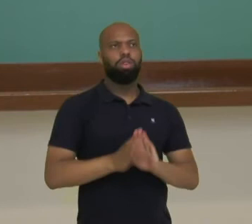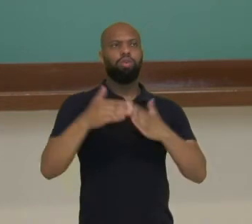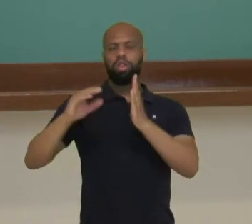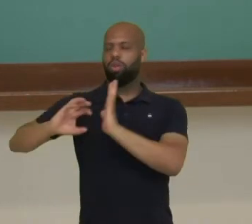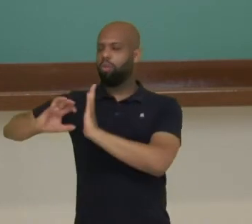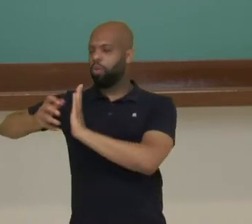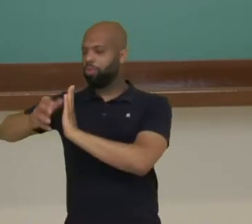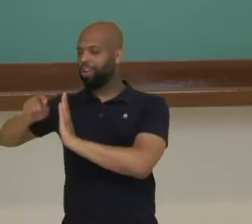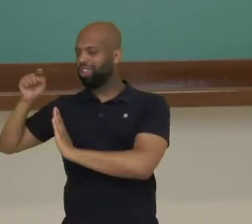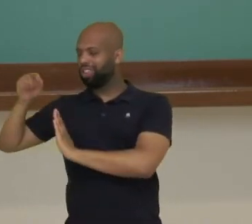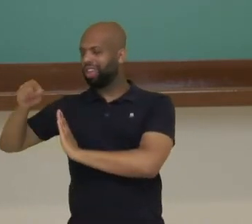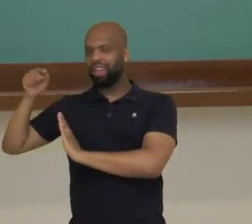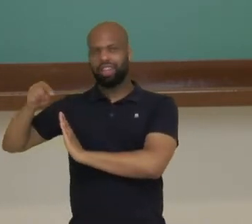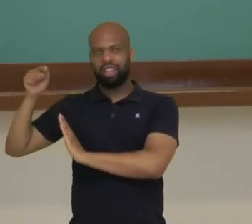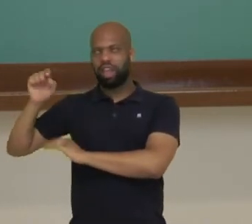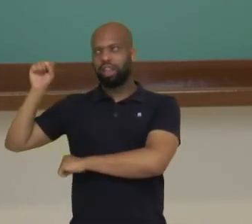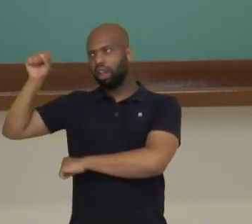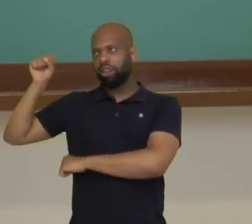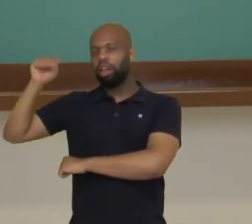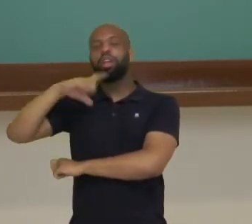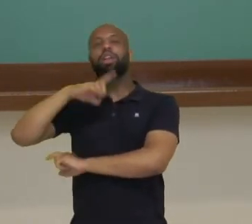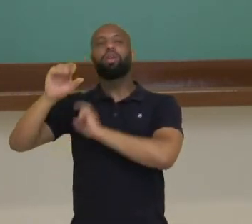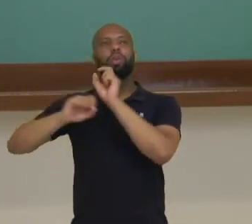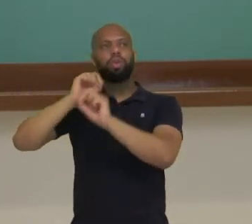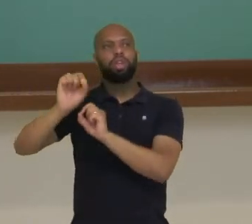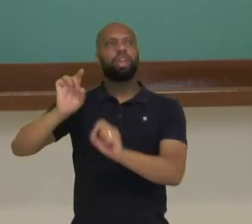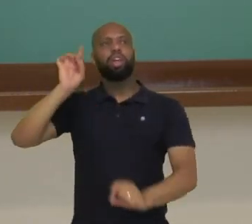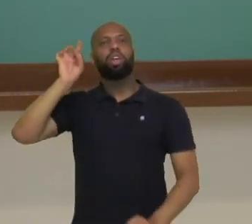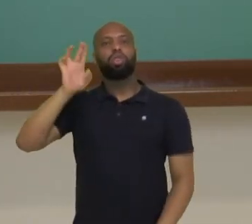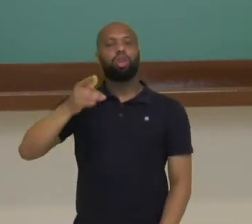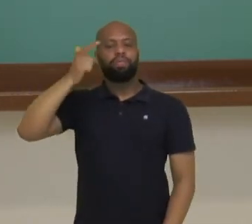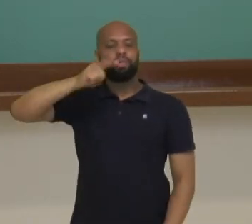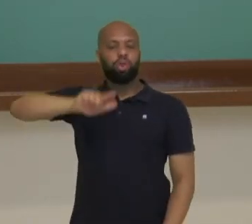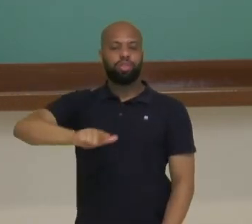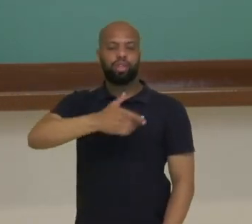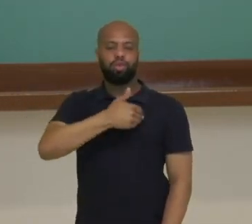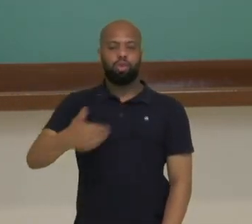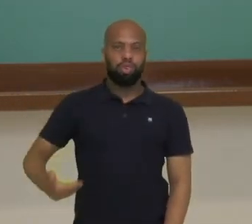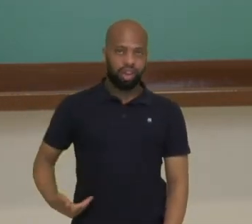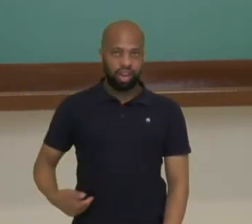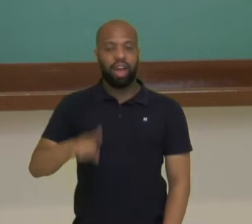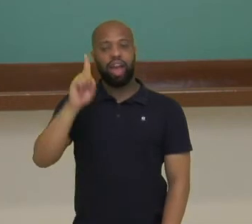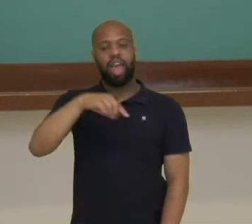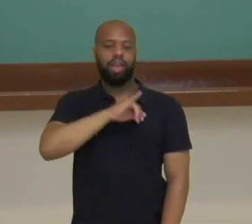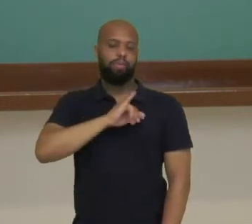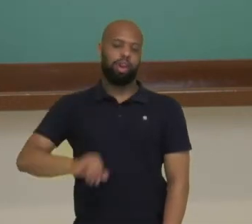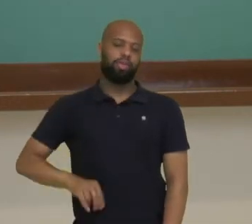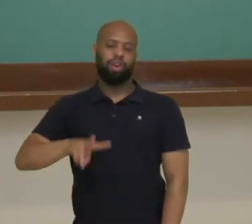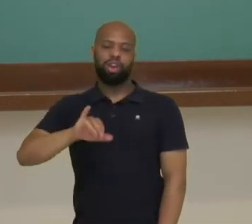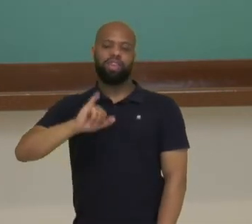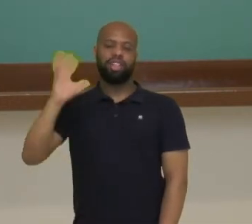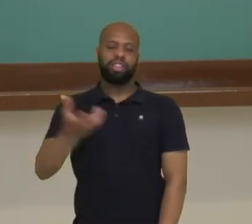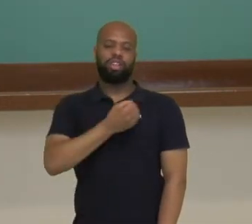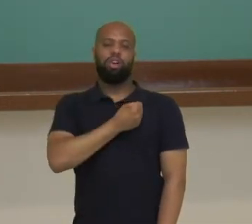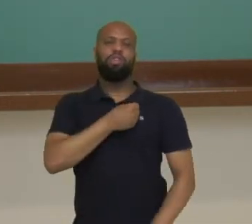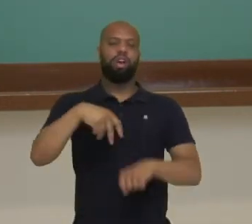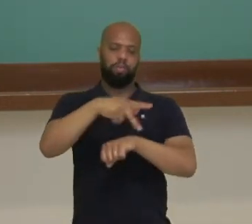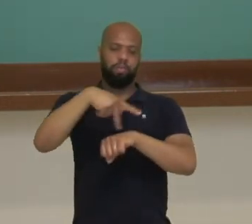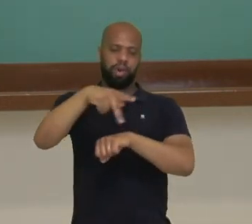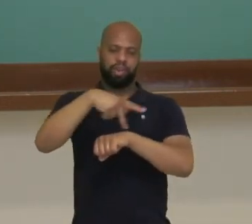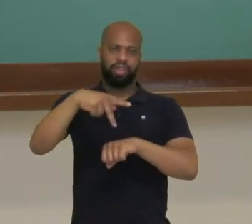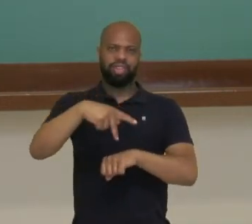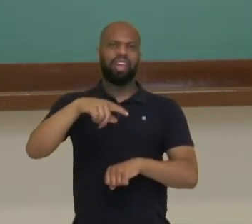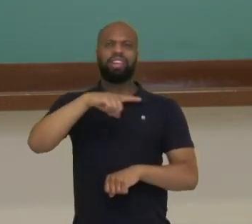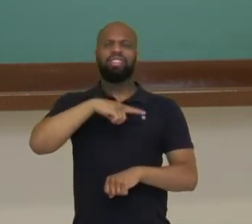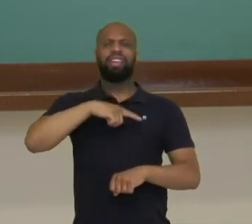Partido Liberal, ele ecoava a ideia de que só o imperador poderia salvar a nação do Brasil da